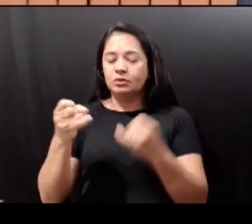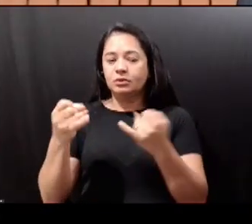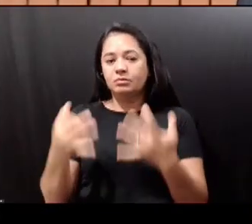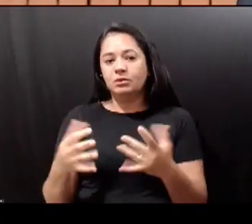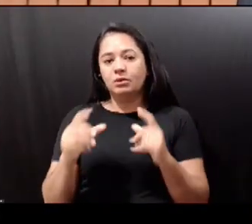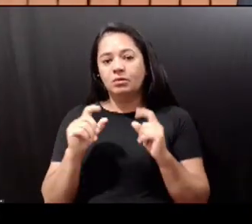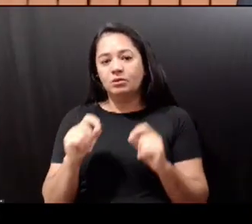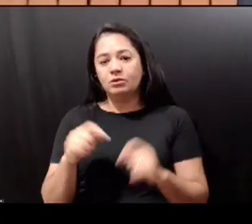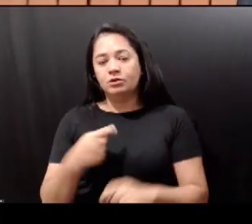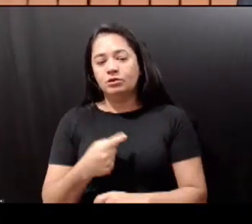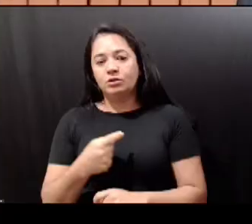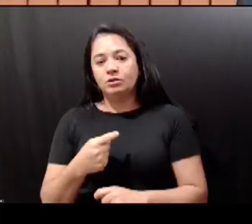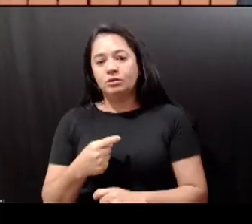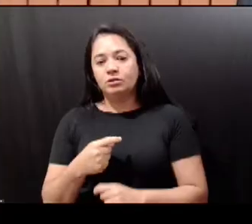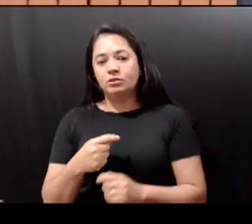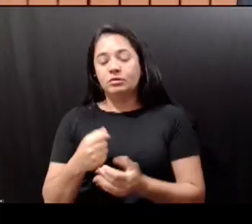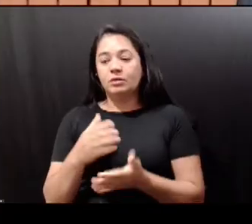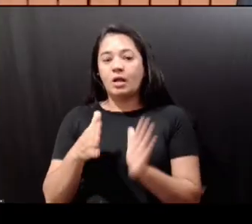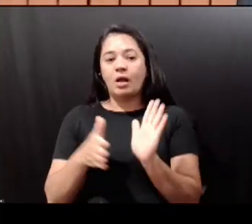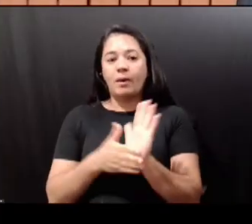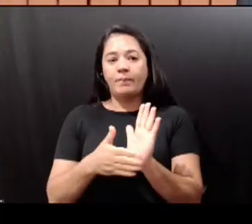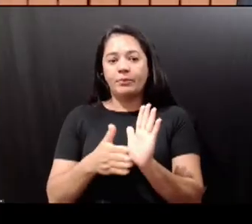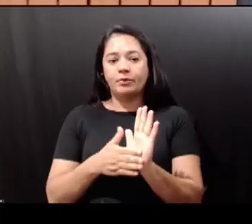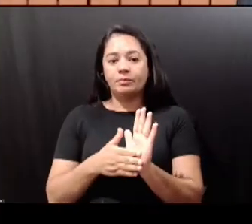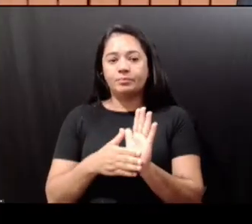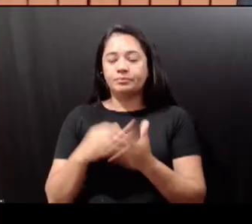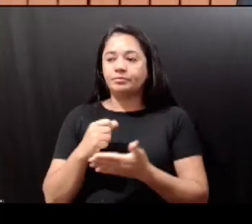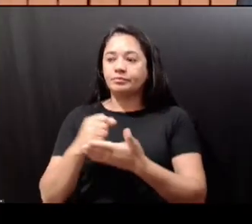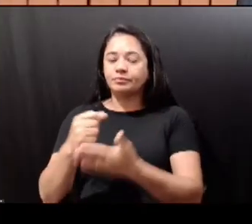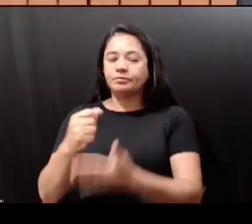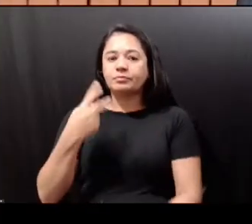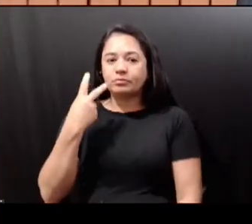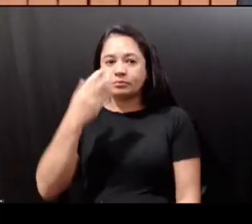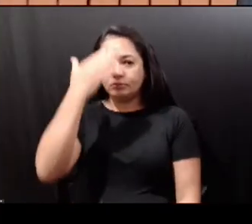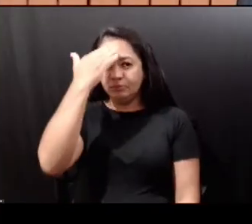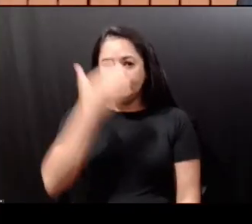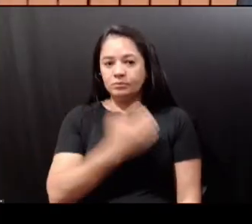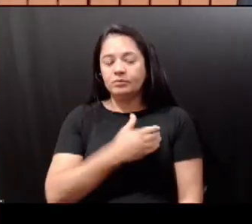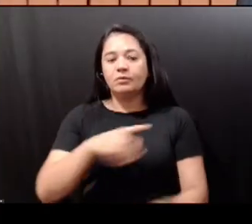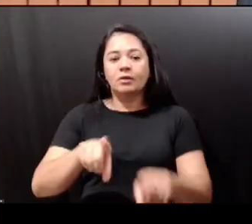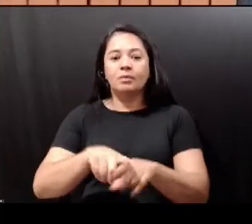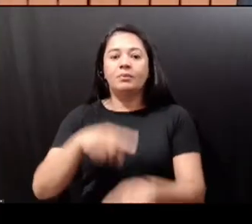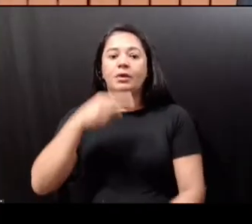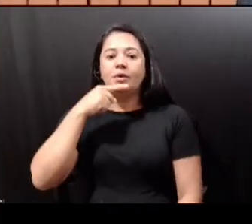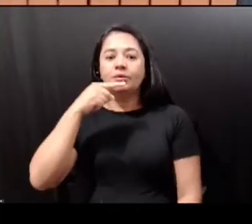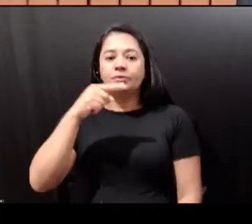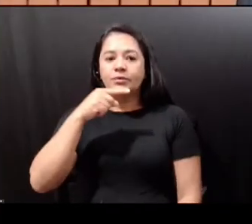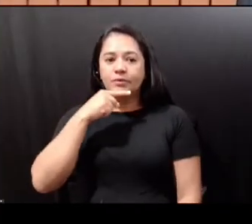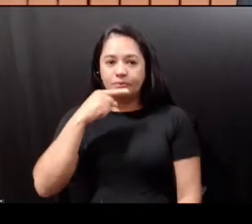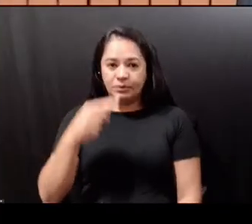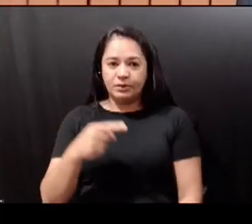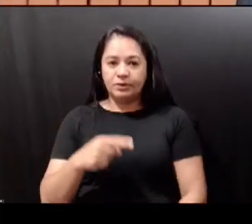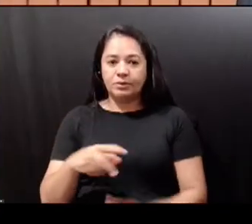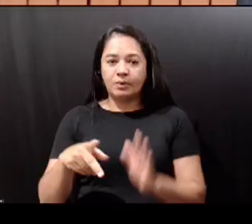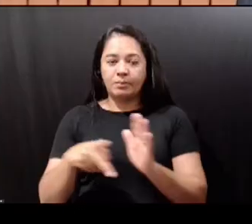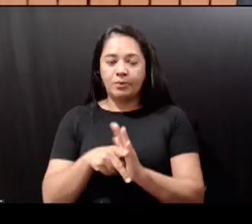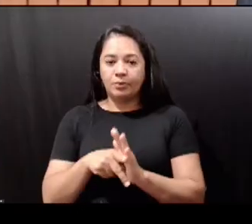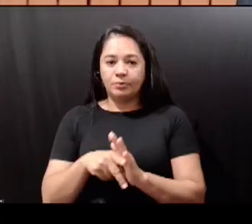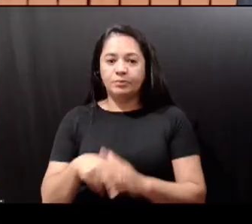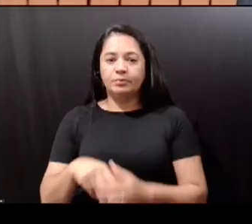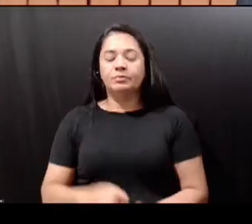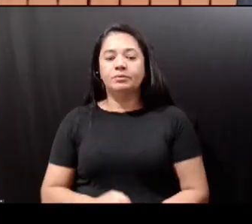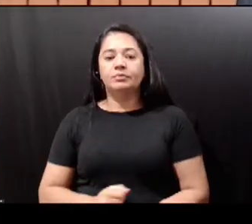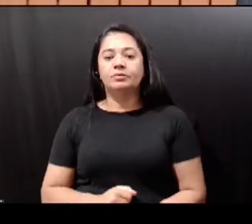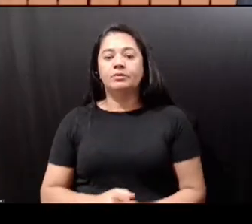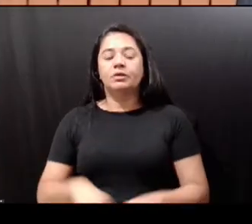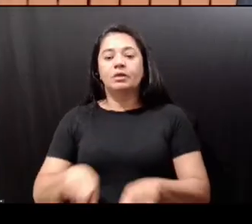essa proposta para o vereador também Luiz Iabico e o Gustavo Peta, que fazem parte desta comissão, para que eles também fiquem cientes que